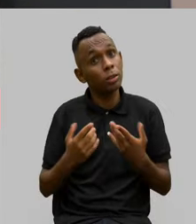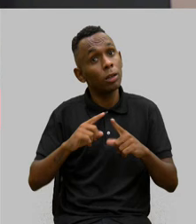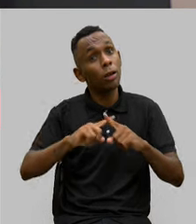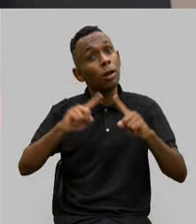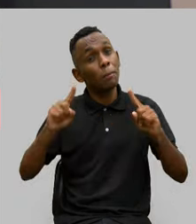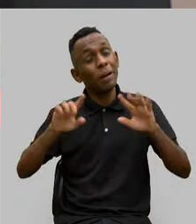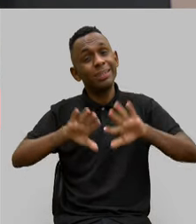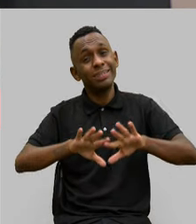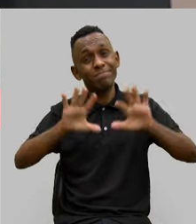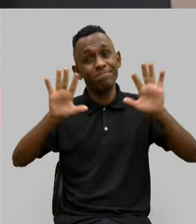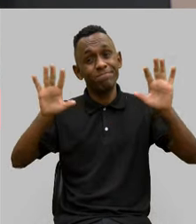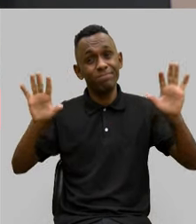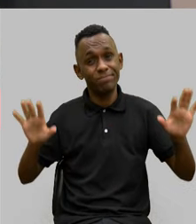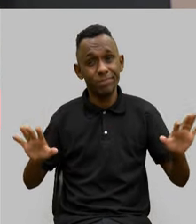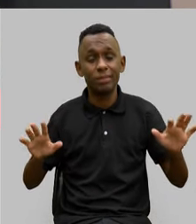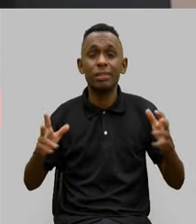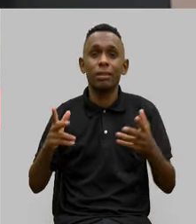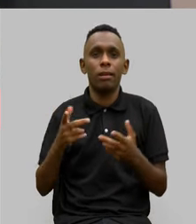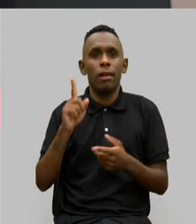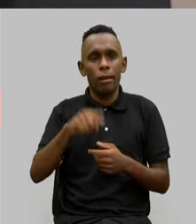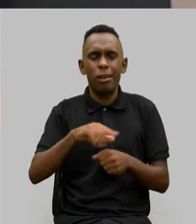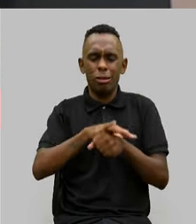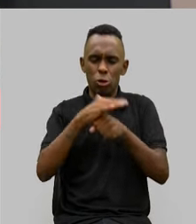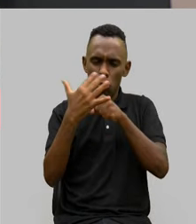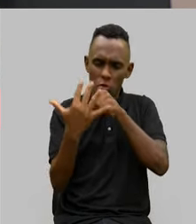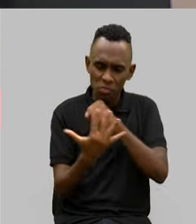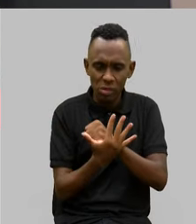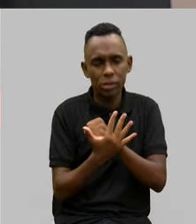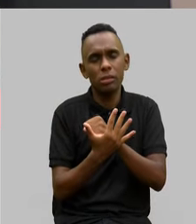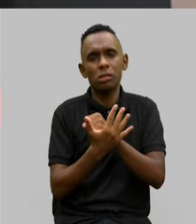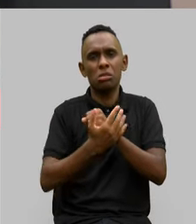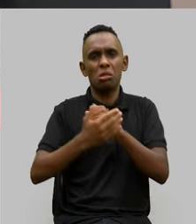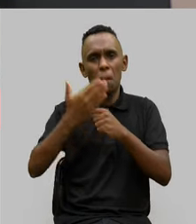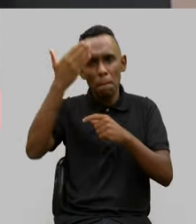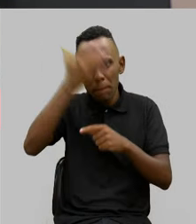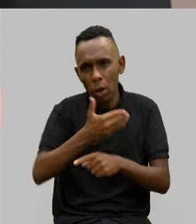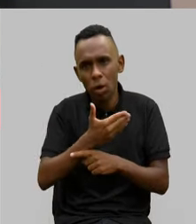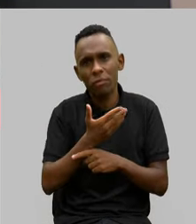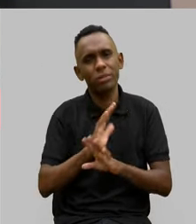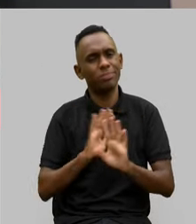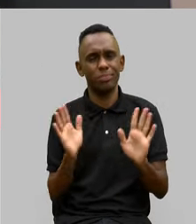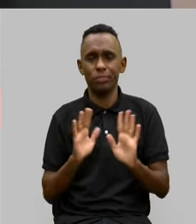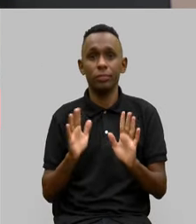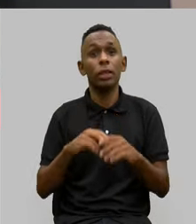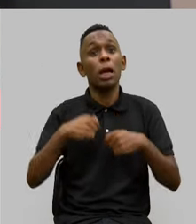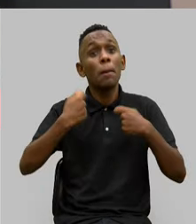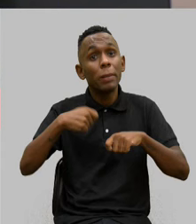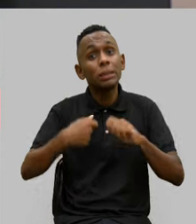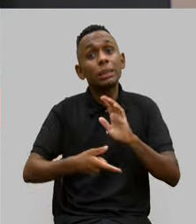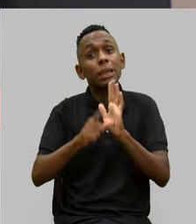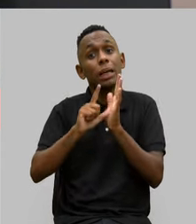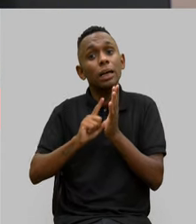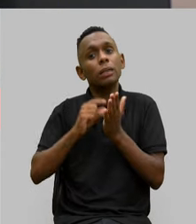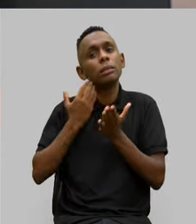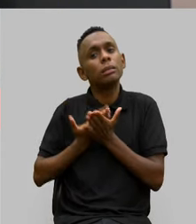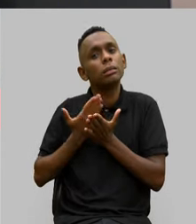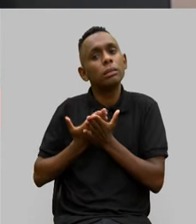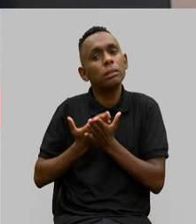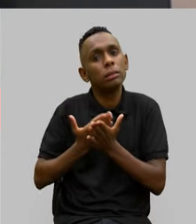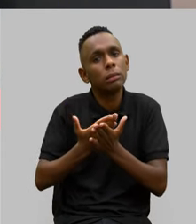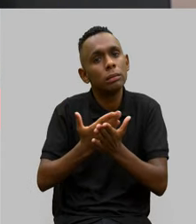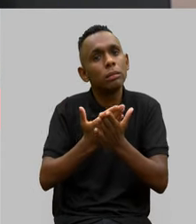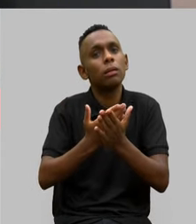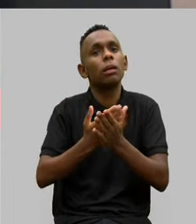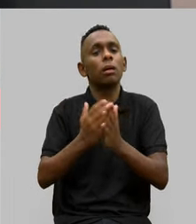distante de falar que isso serve para covid né Para que você desenvolva um fármaco você precisa de todas as etapas você precisa da